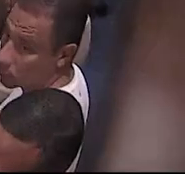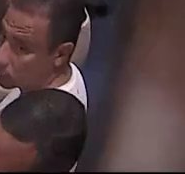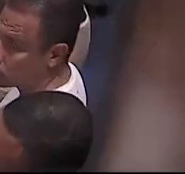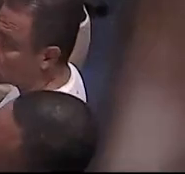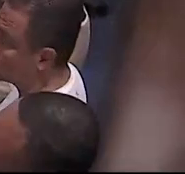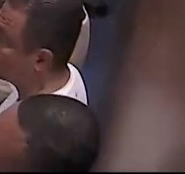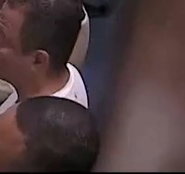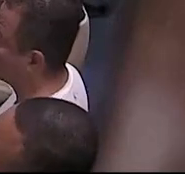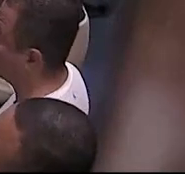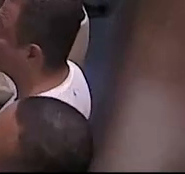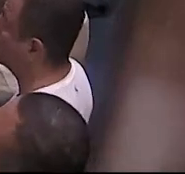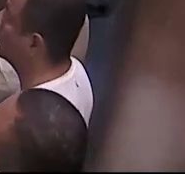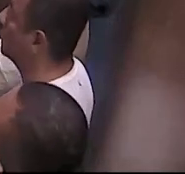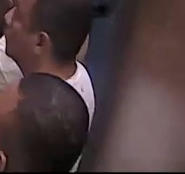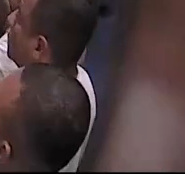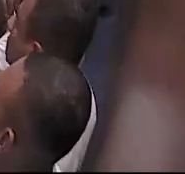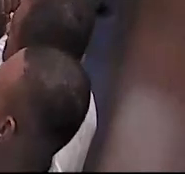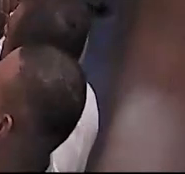Boa tarde a todos.